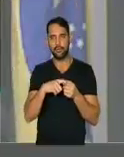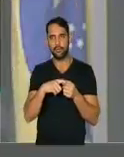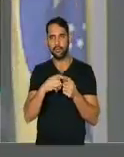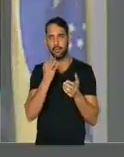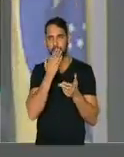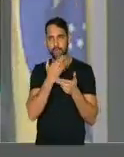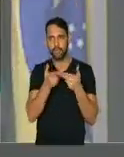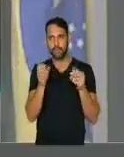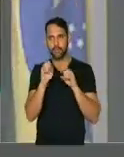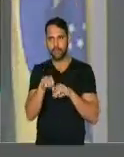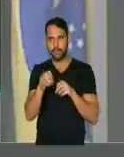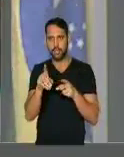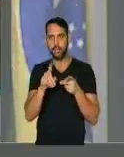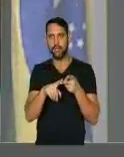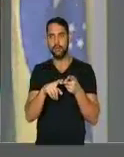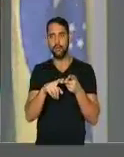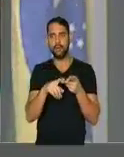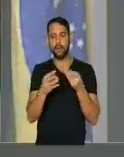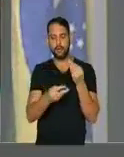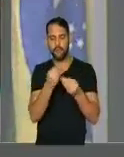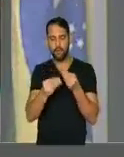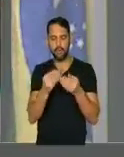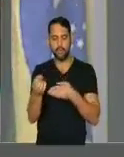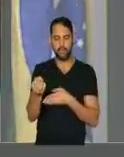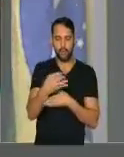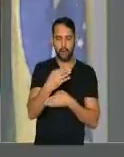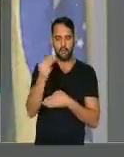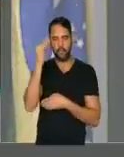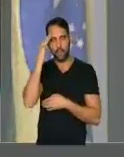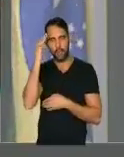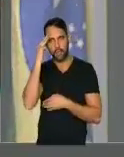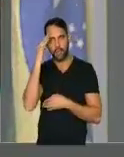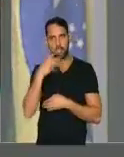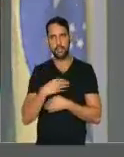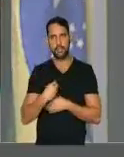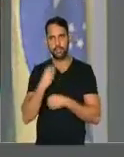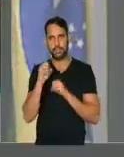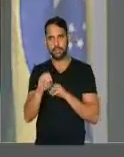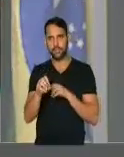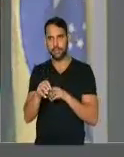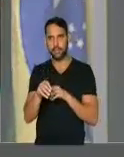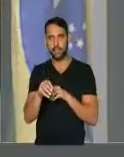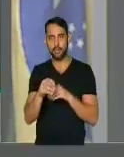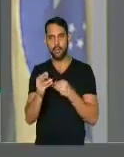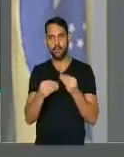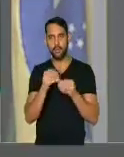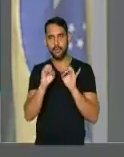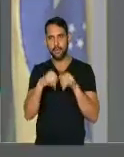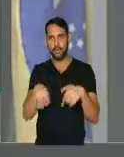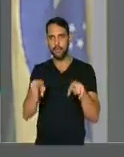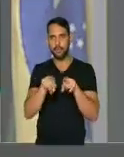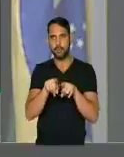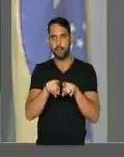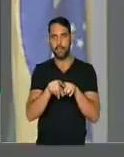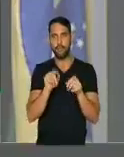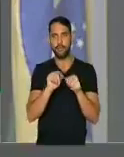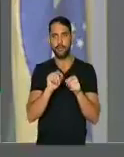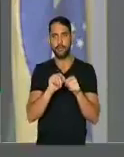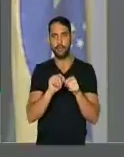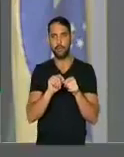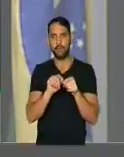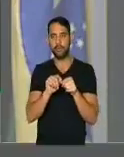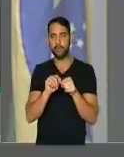ao tipo de ensino, né, a forma moderna, interativa de ensinar, concluo também, né,